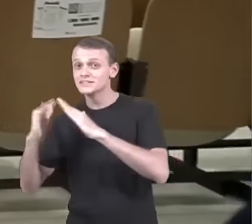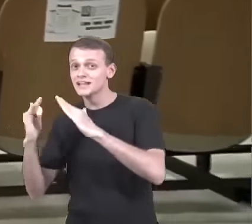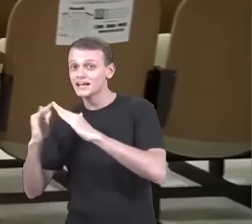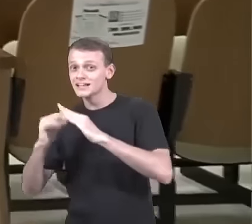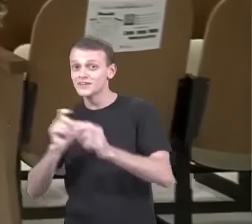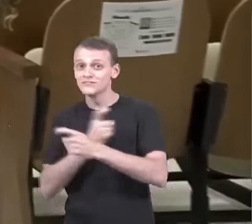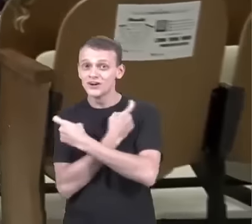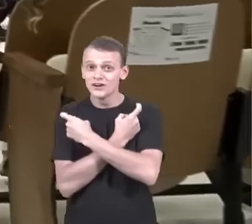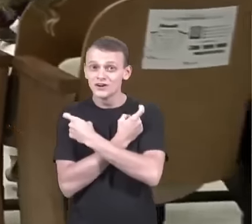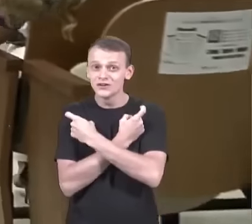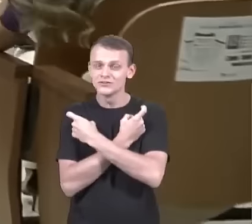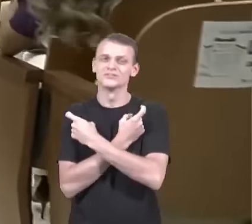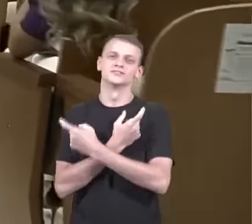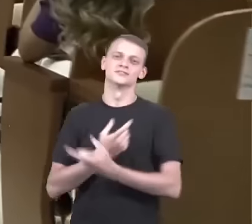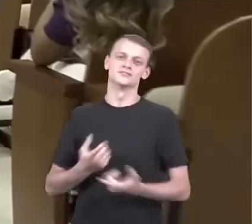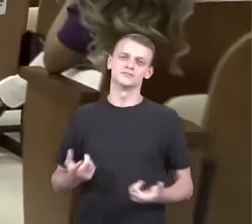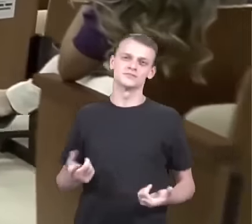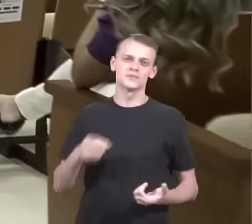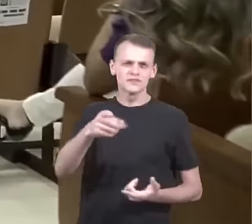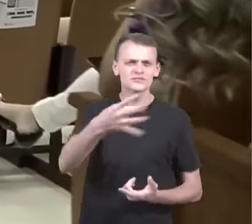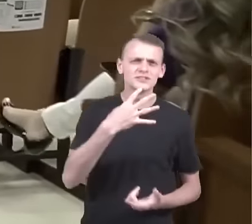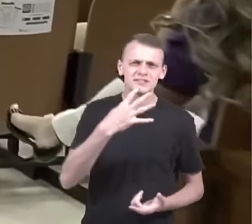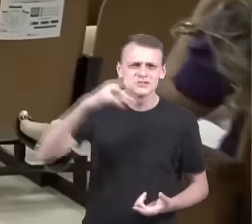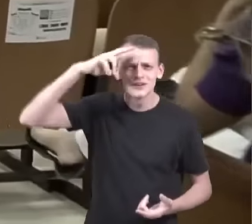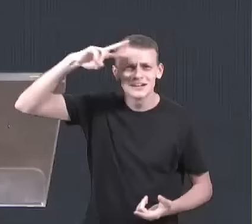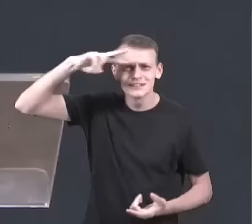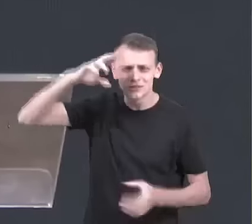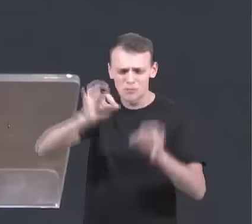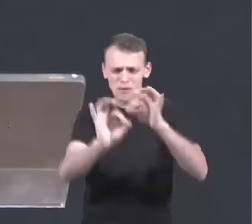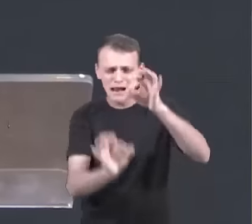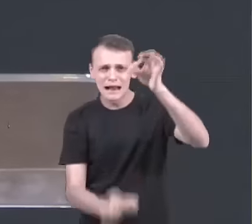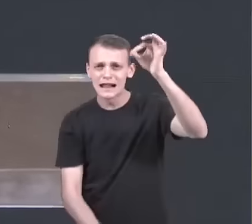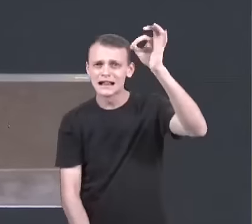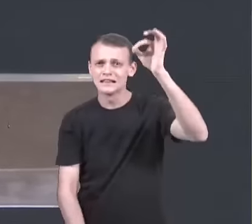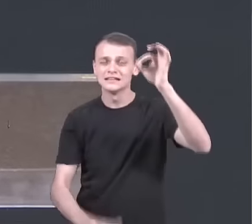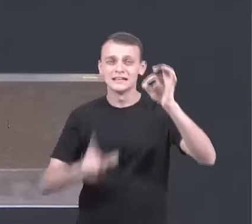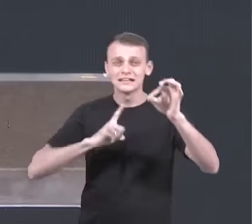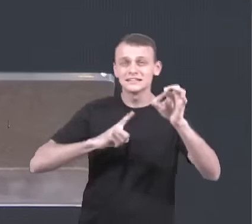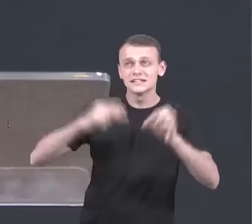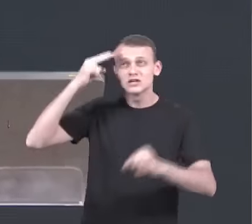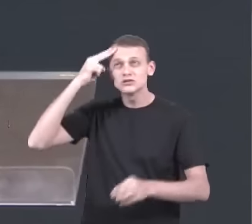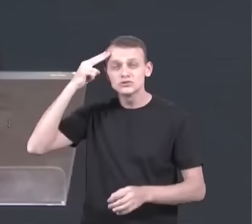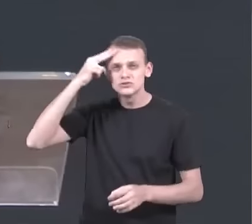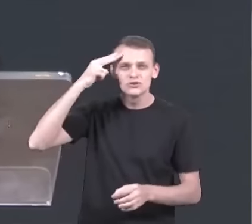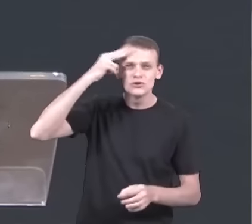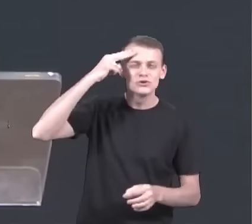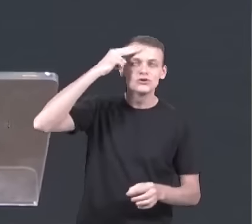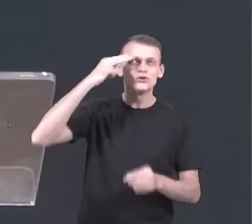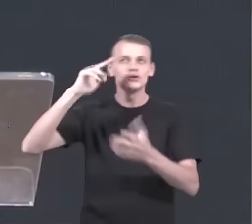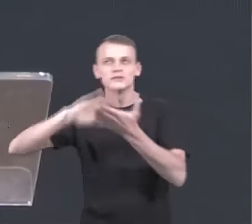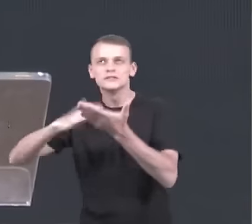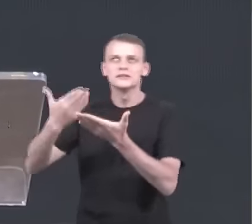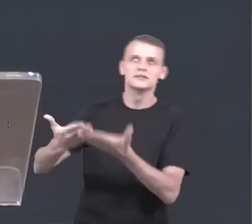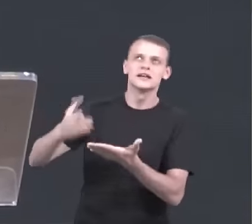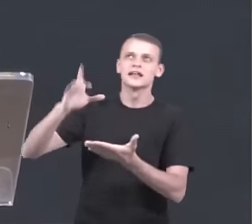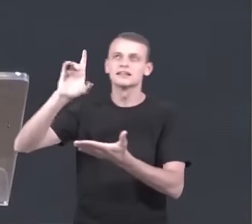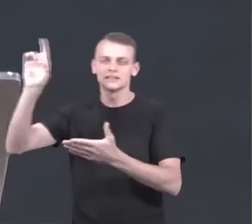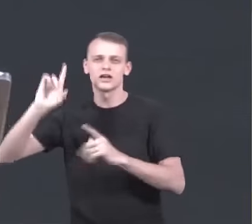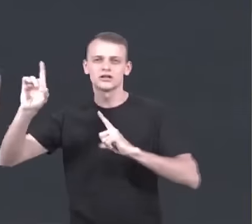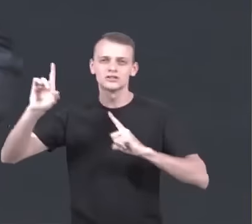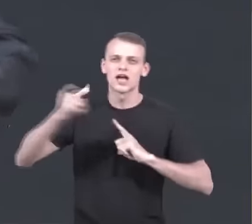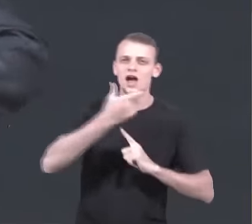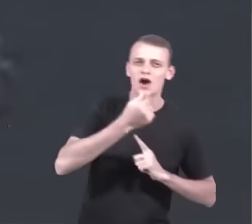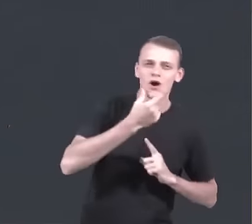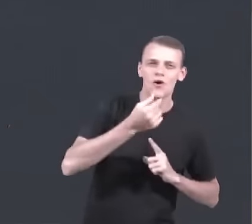de Faraó. Você conhece a história. Faraó teve um sonho inspirado, e Deus tinha um homem